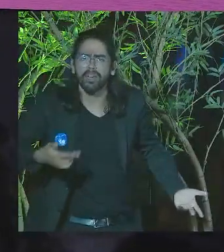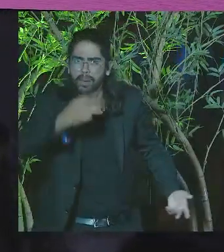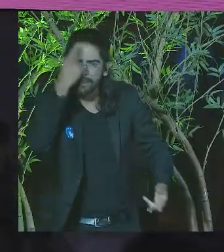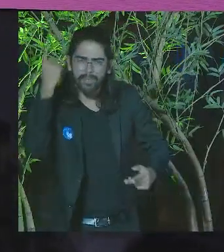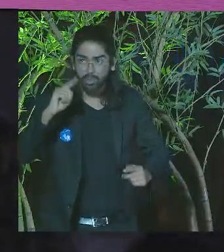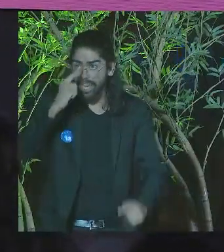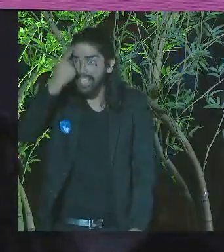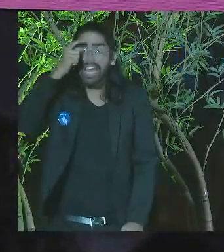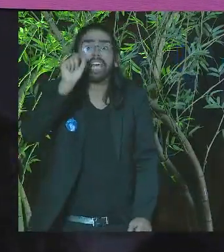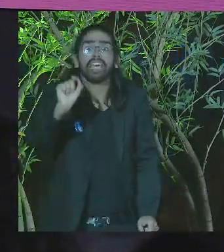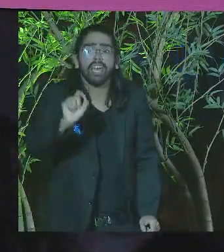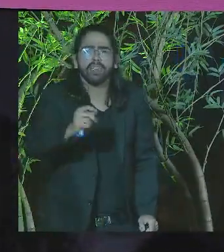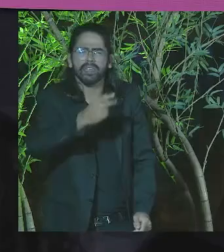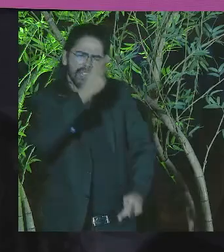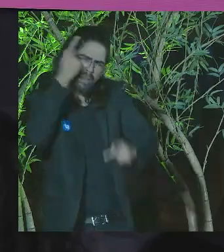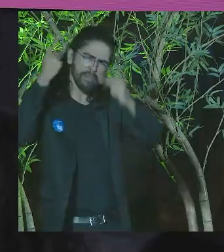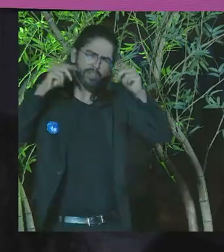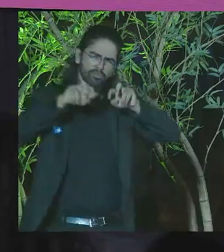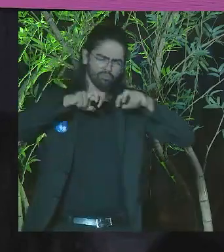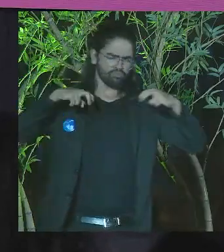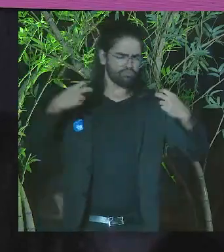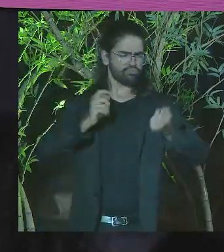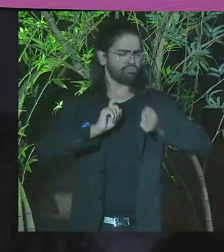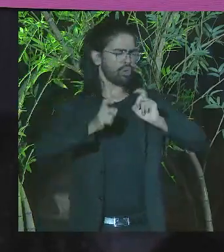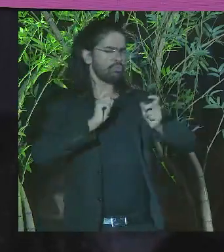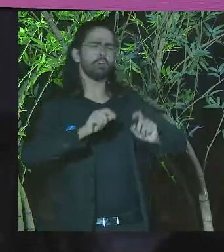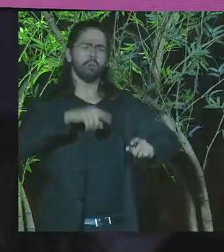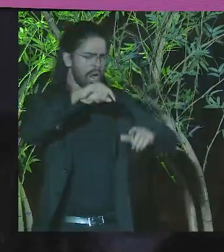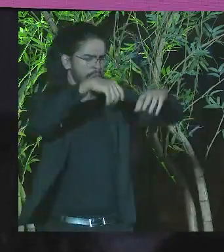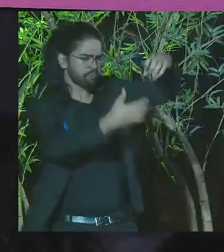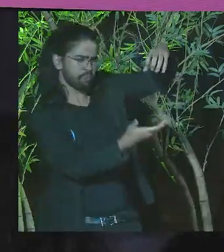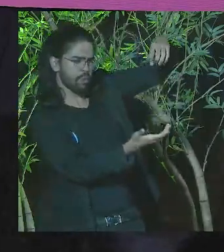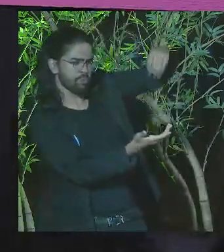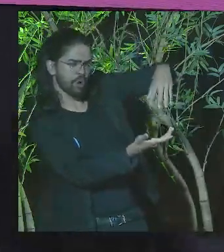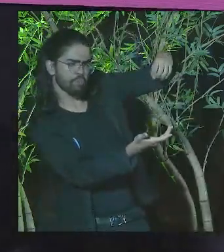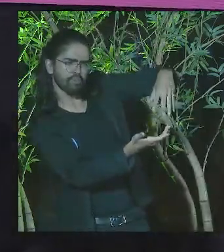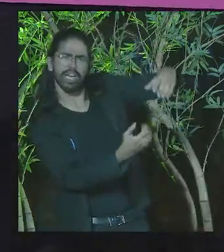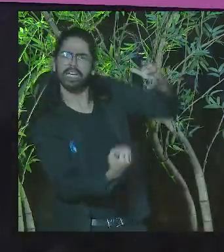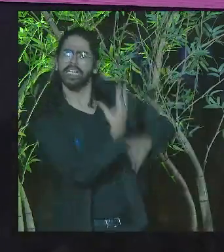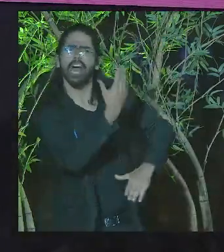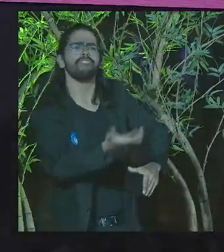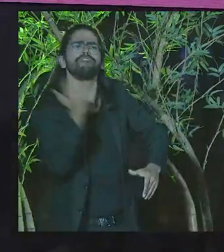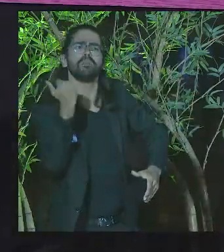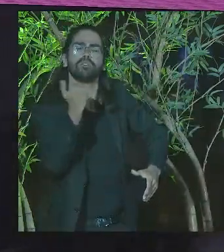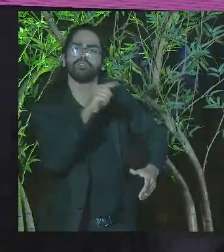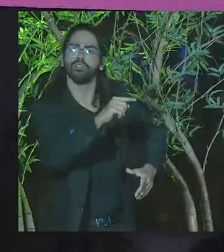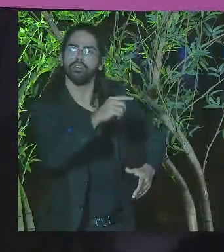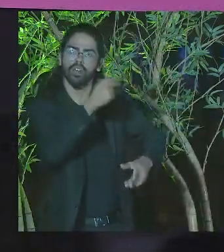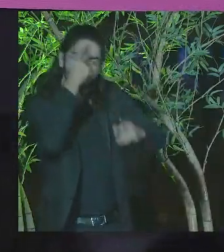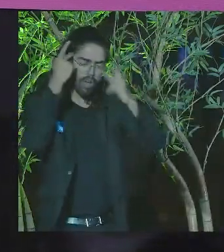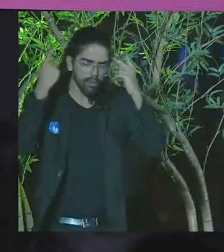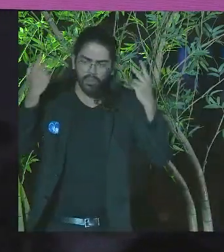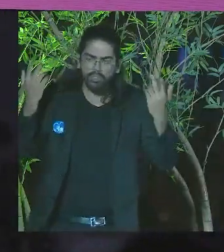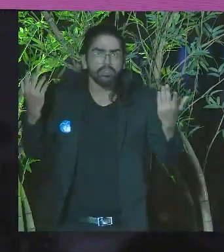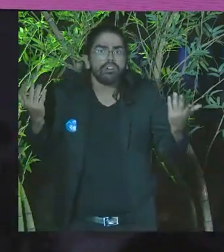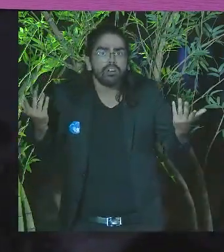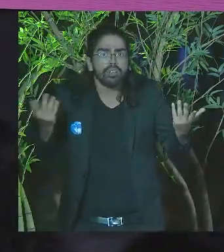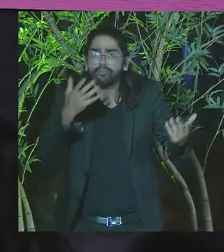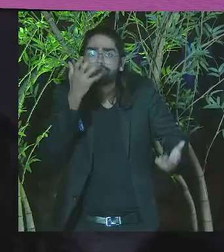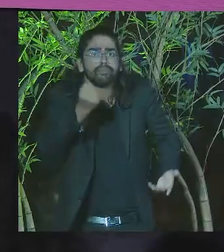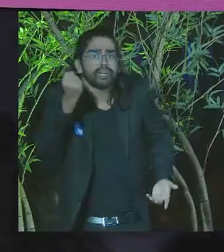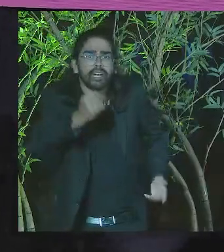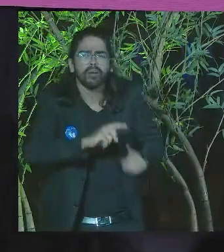na sala na hora de decidir sobre essa tecnologia? E sempre que eu apresento isso, as pessoas ficam, e eu pergunto quais são os